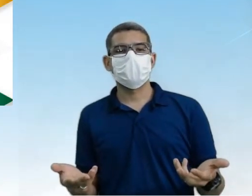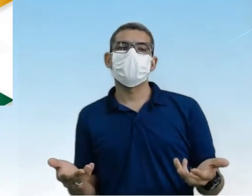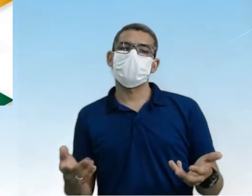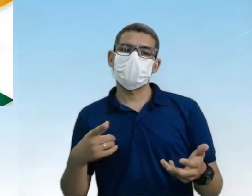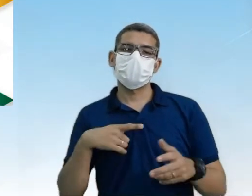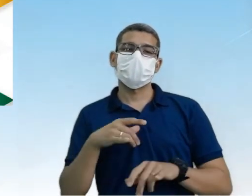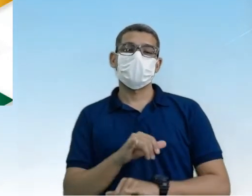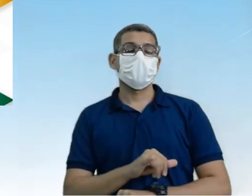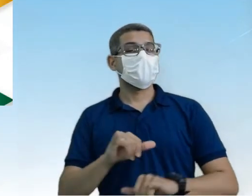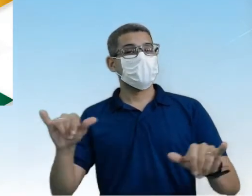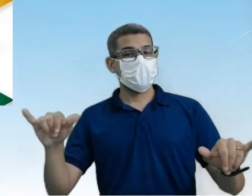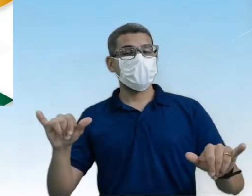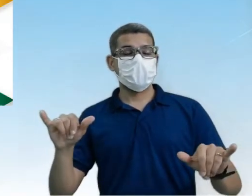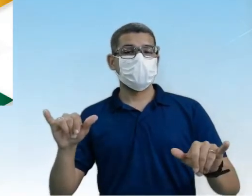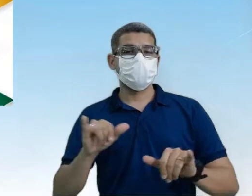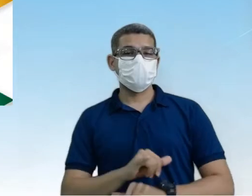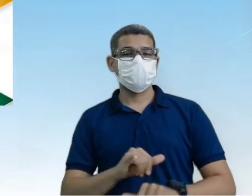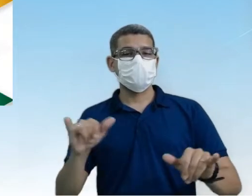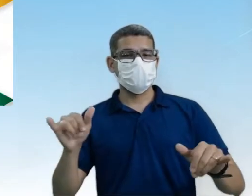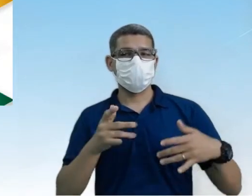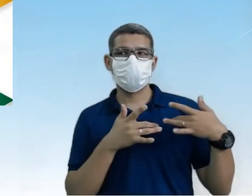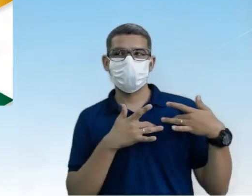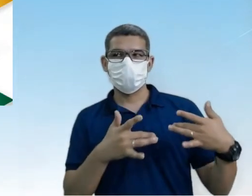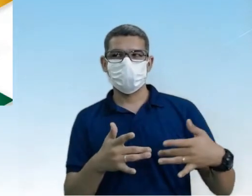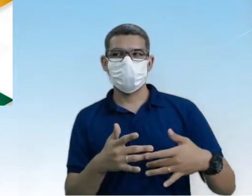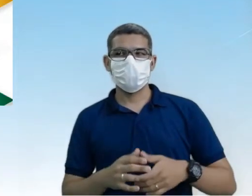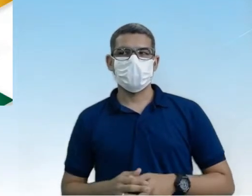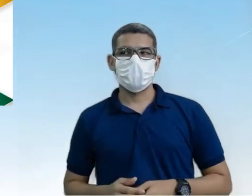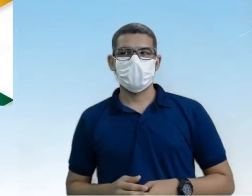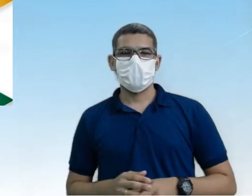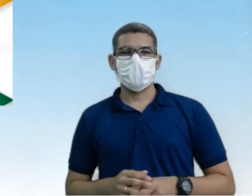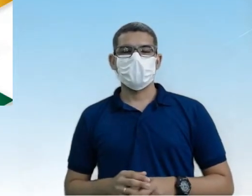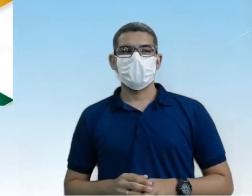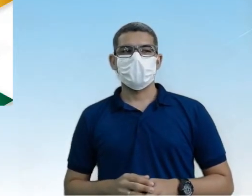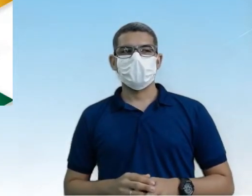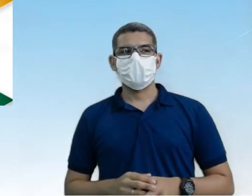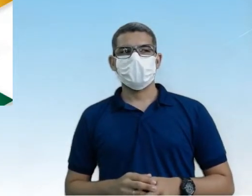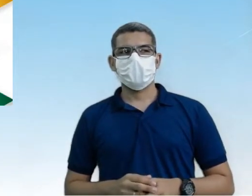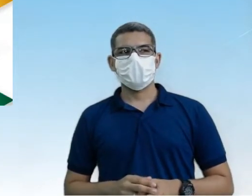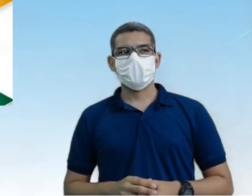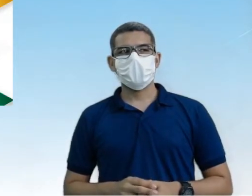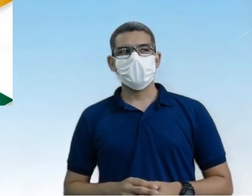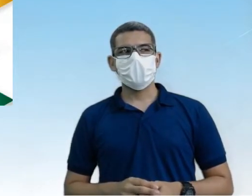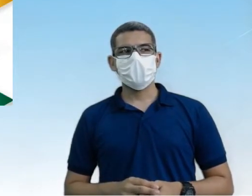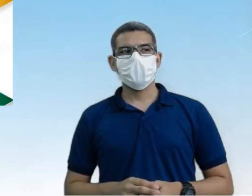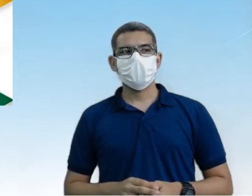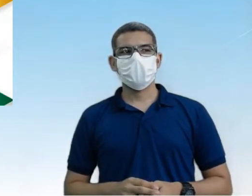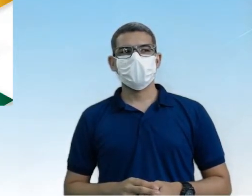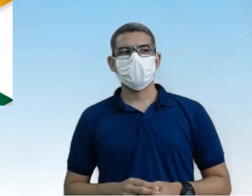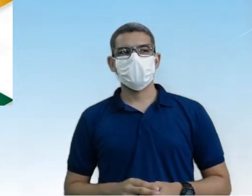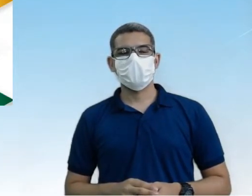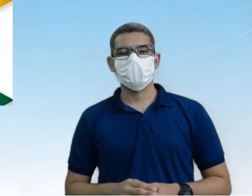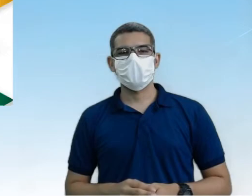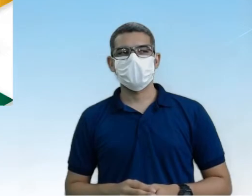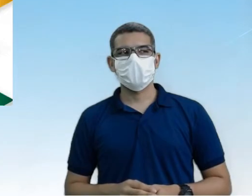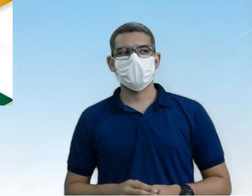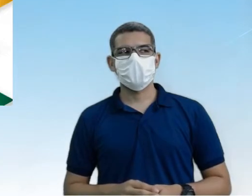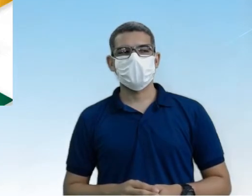e campanhas de doação. First point. The ad ask for help for